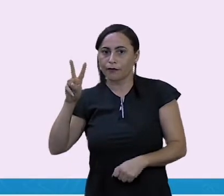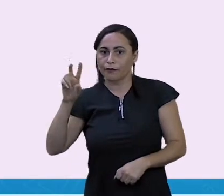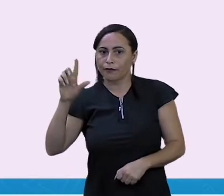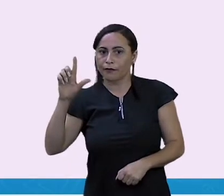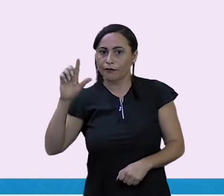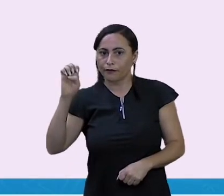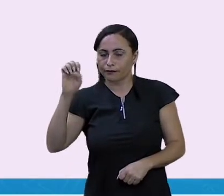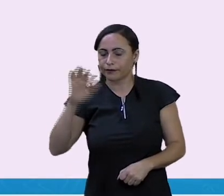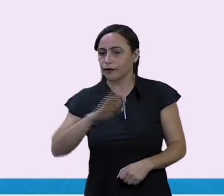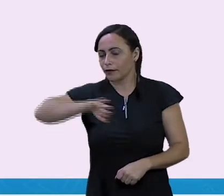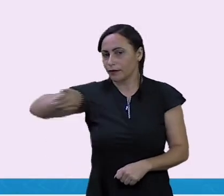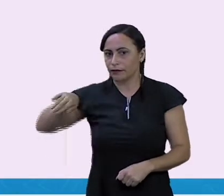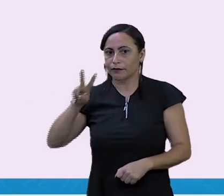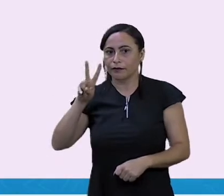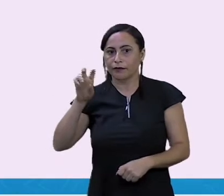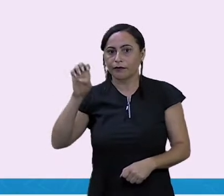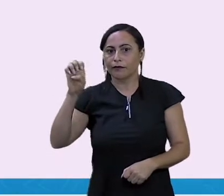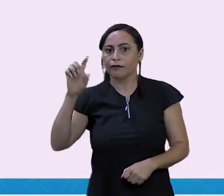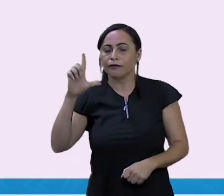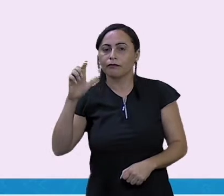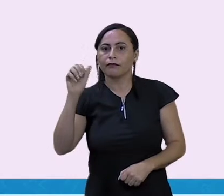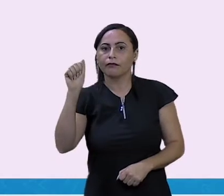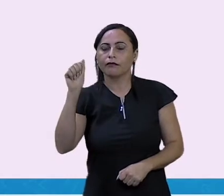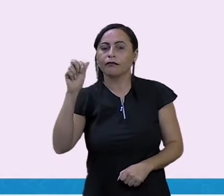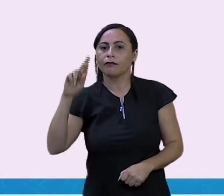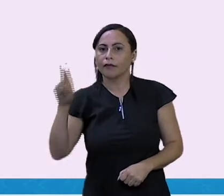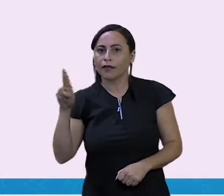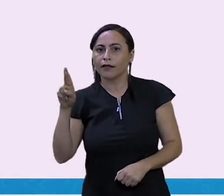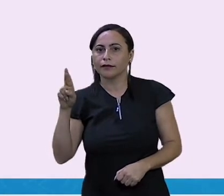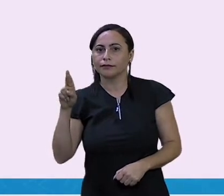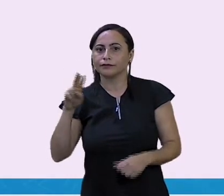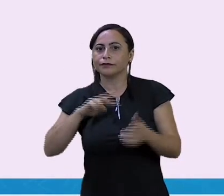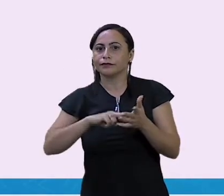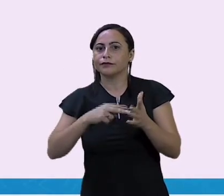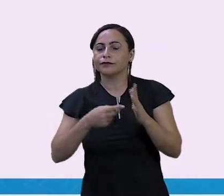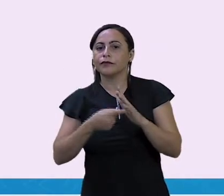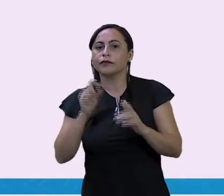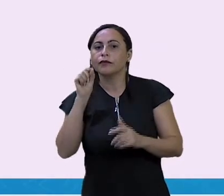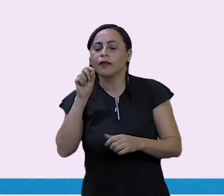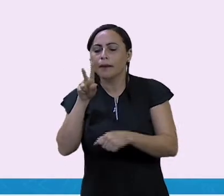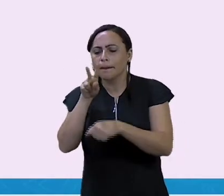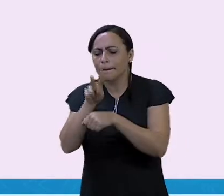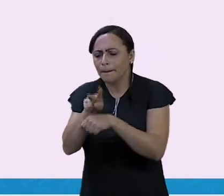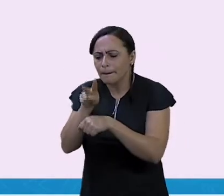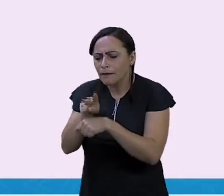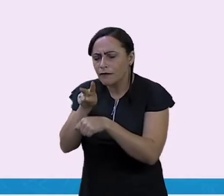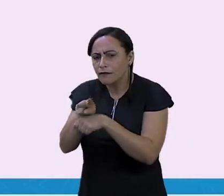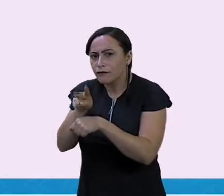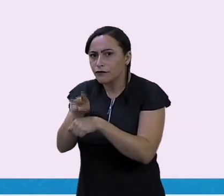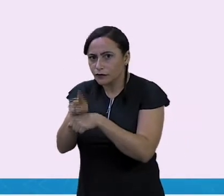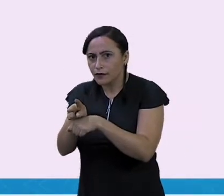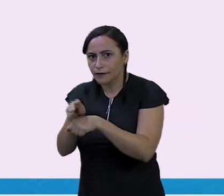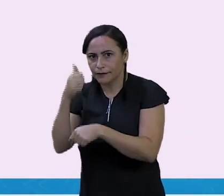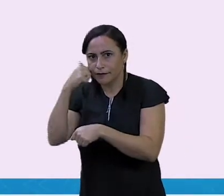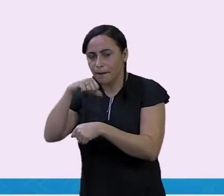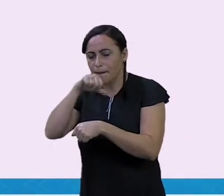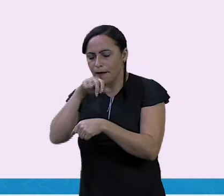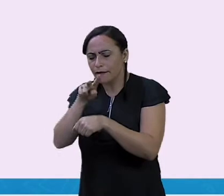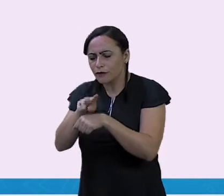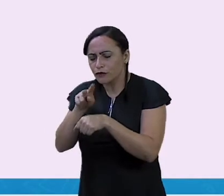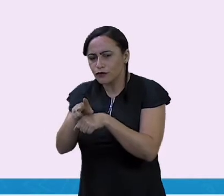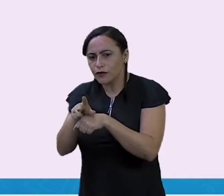vigília ou sentinela. A mãe ficou ali em vigília, vigiando o sono do